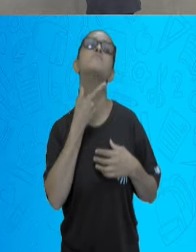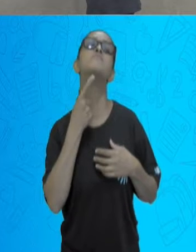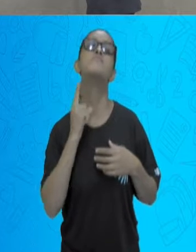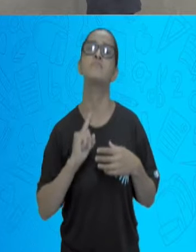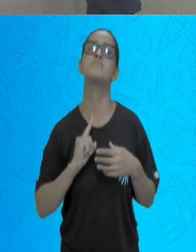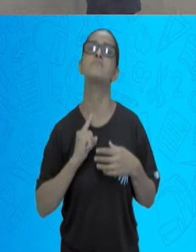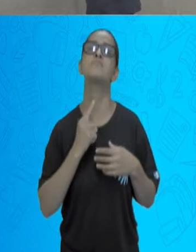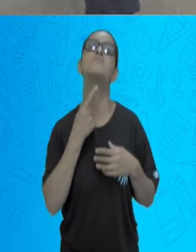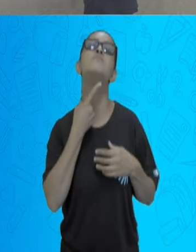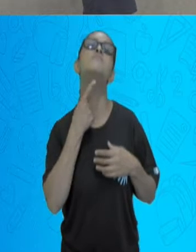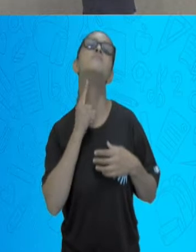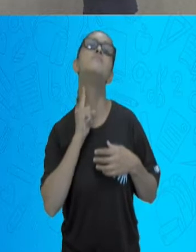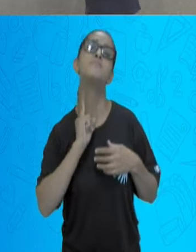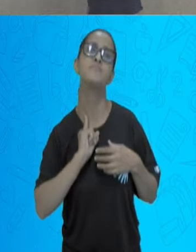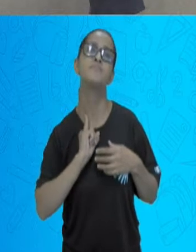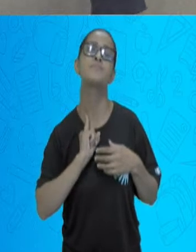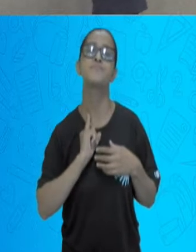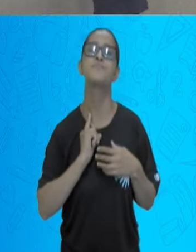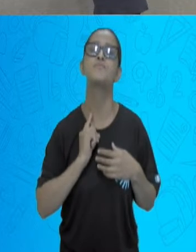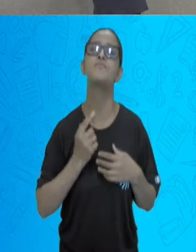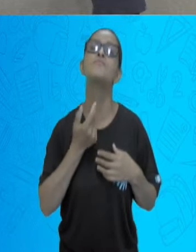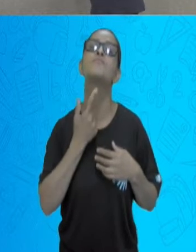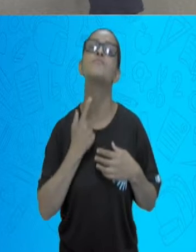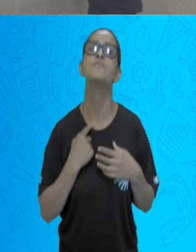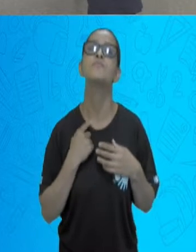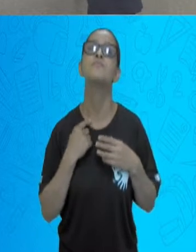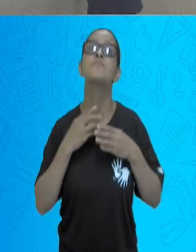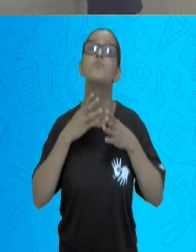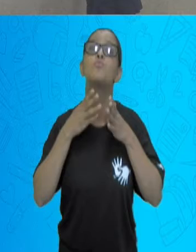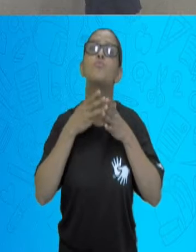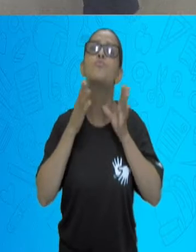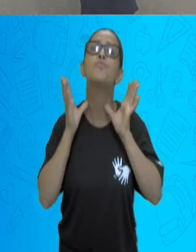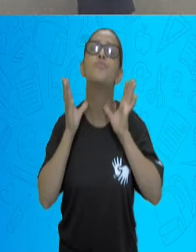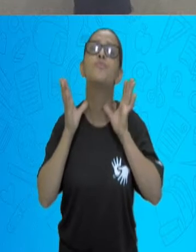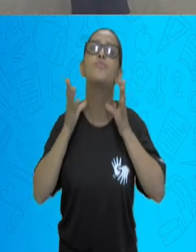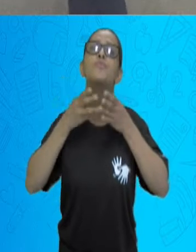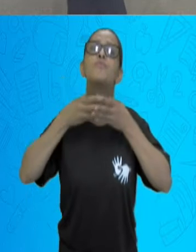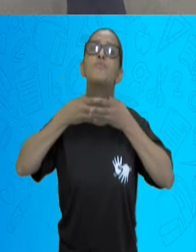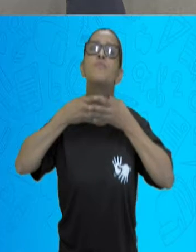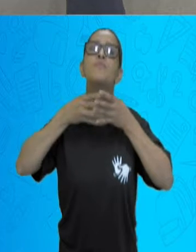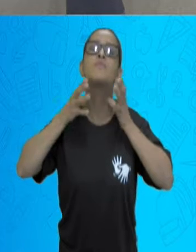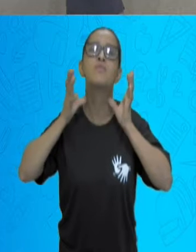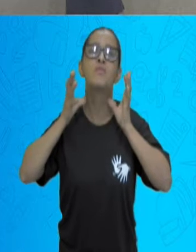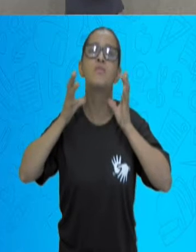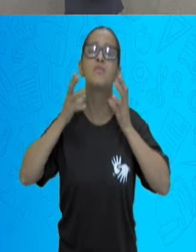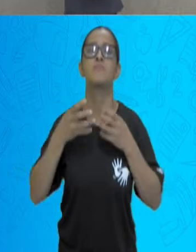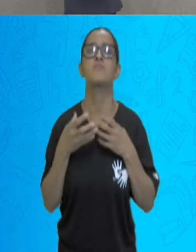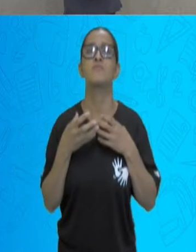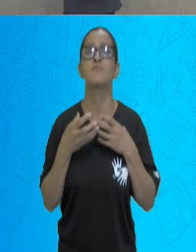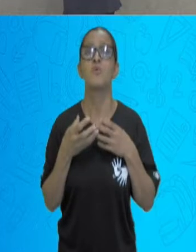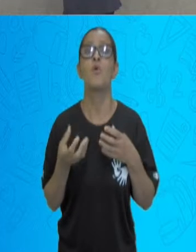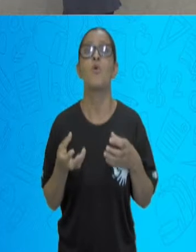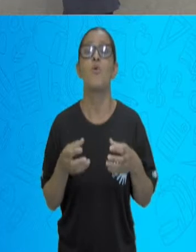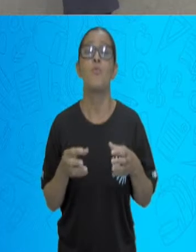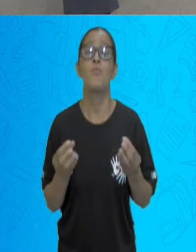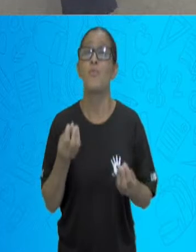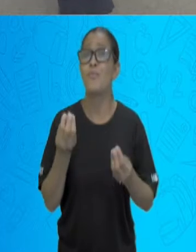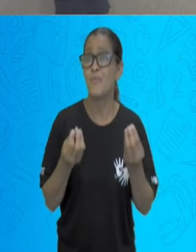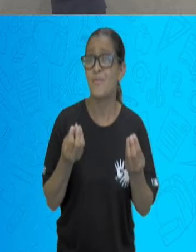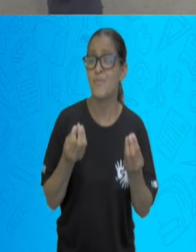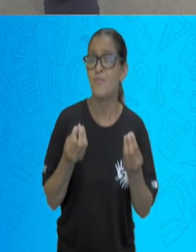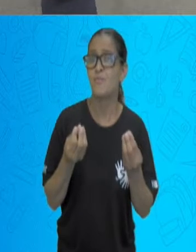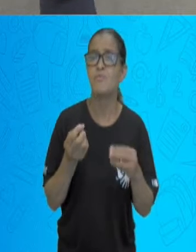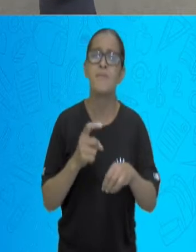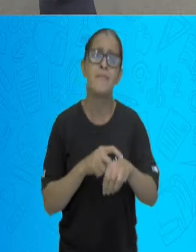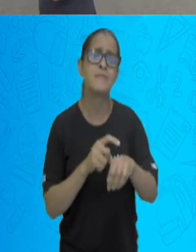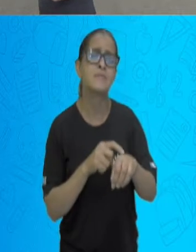ao contrário. E ela se fecha e se abre para que haja a passagem tanto do ar quanto do